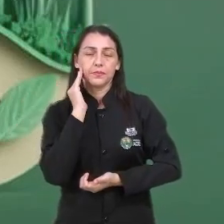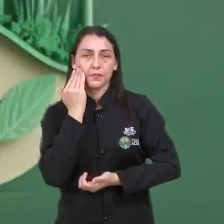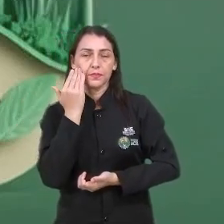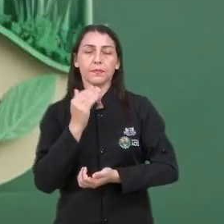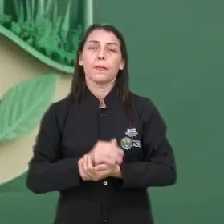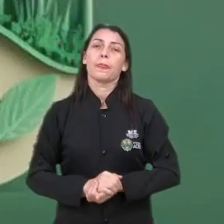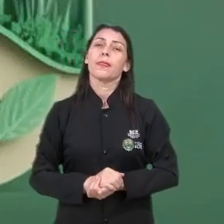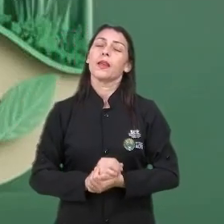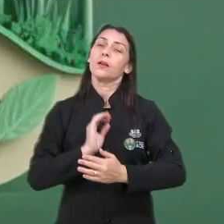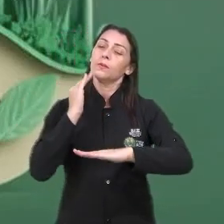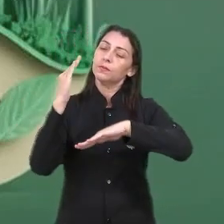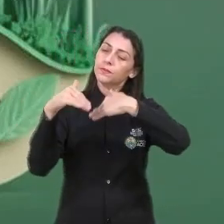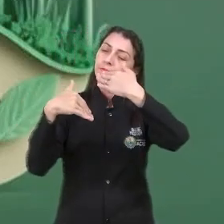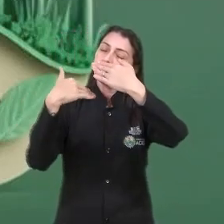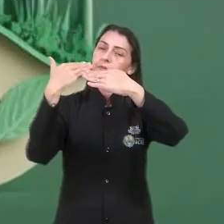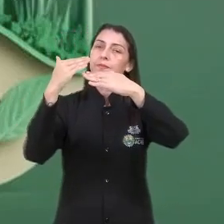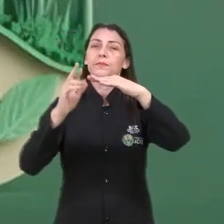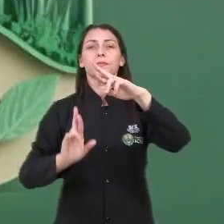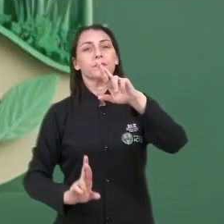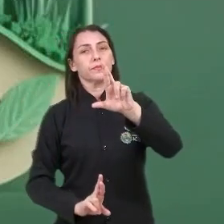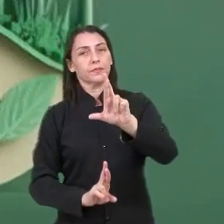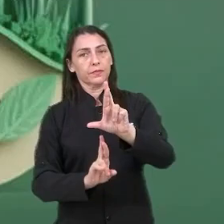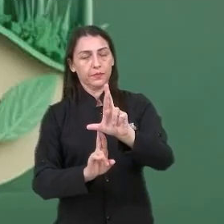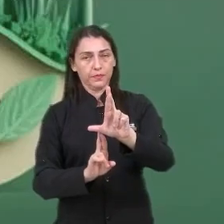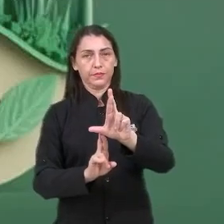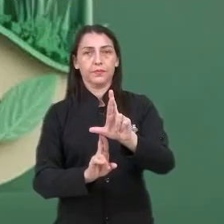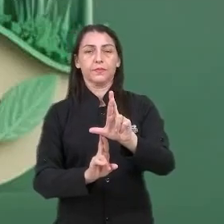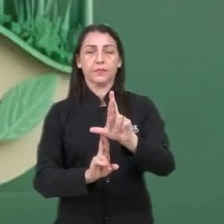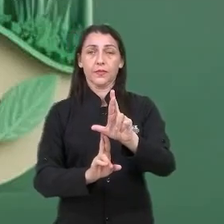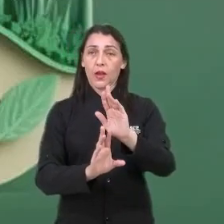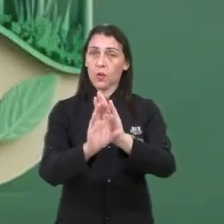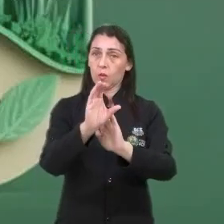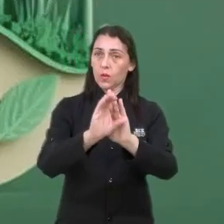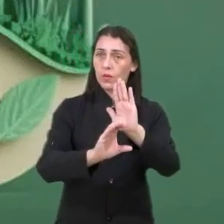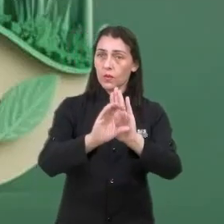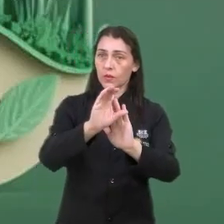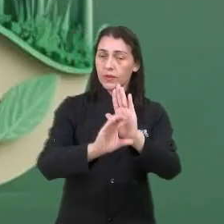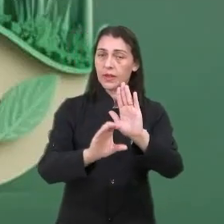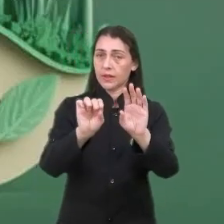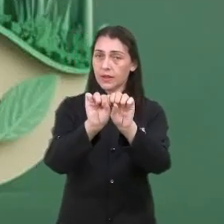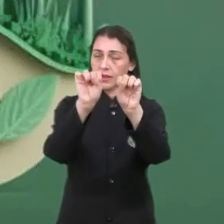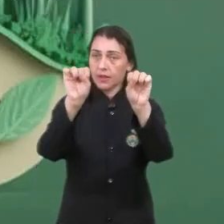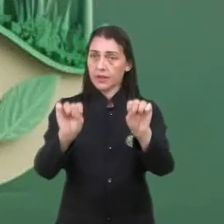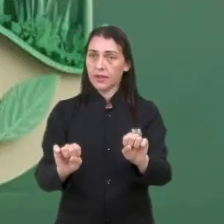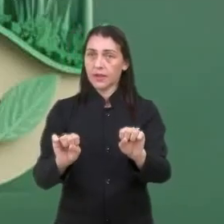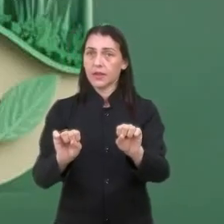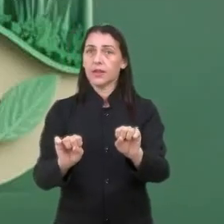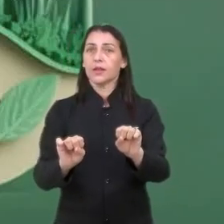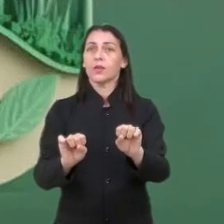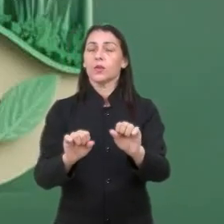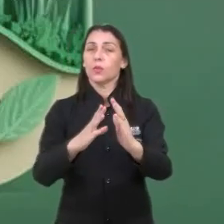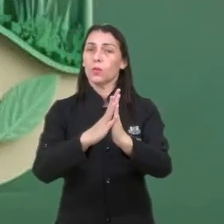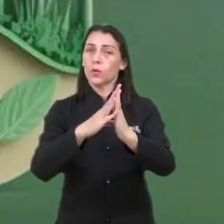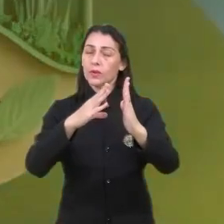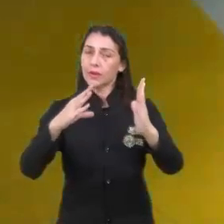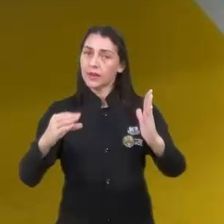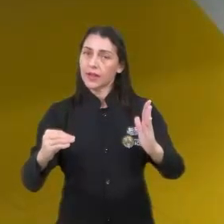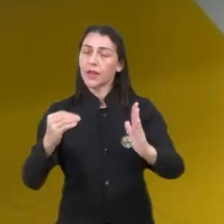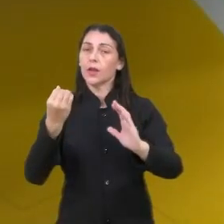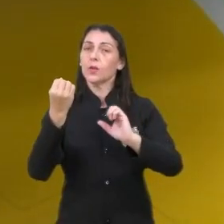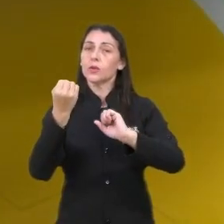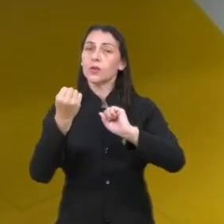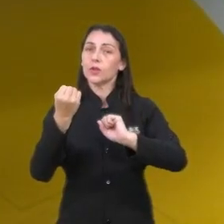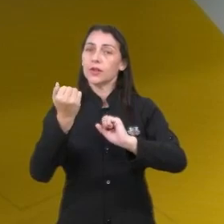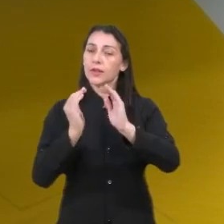o desenvolvimento sustentável é um conceito, né, sistêmico que se traduz no modelo de desenvolvimento